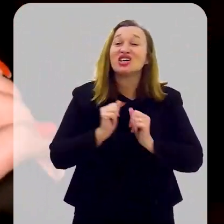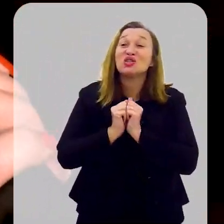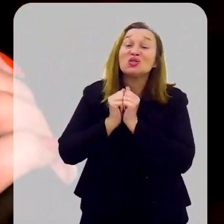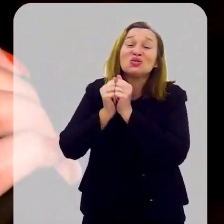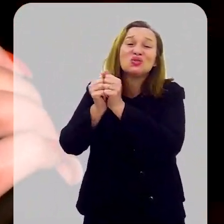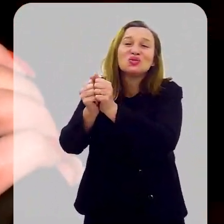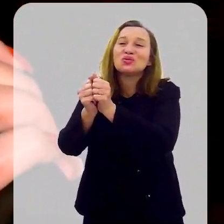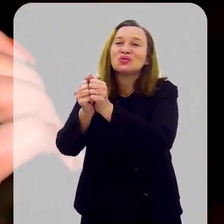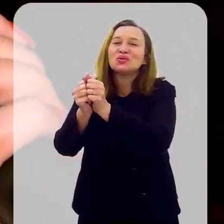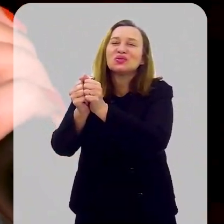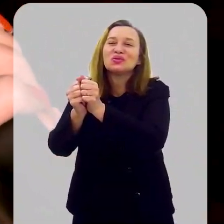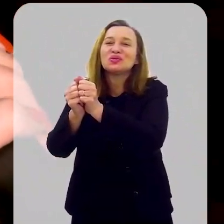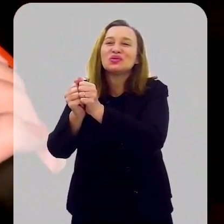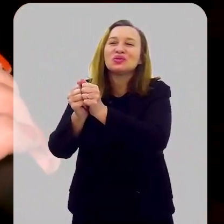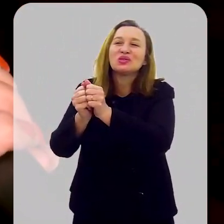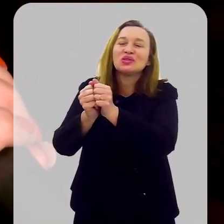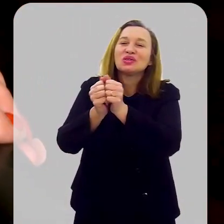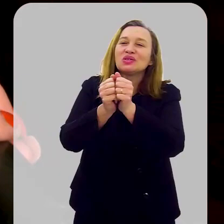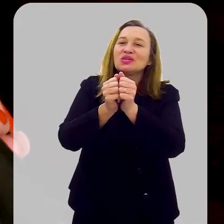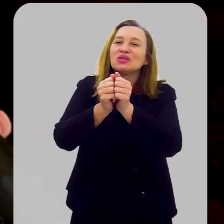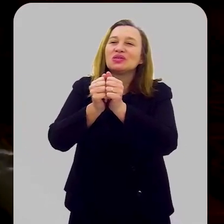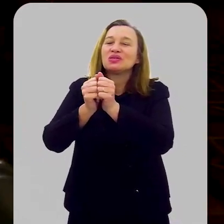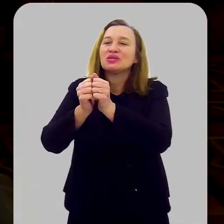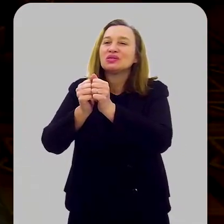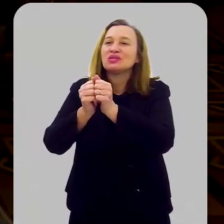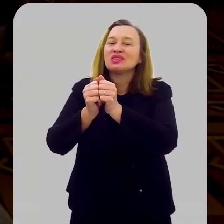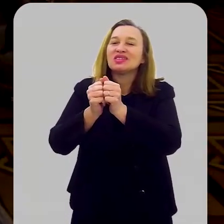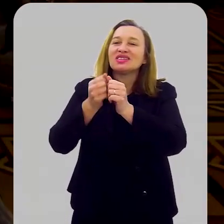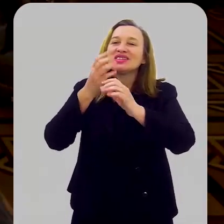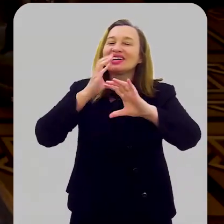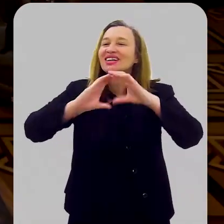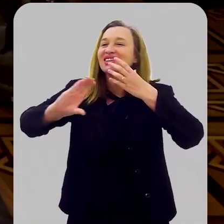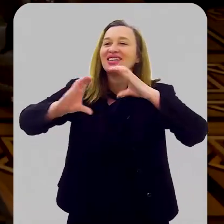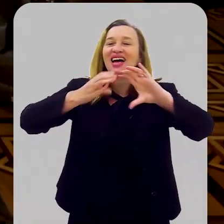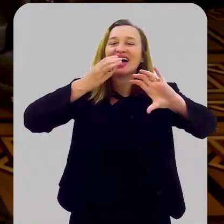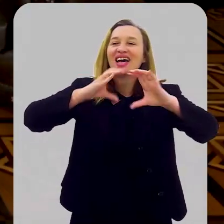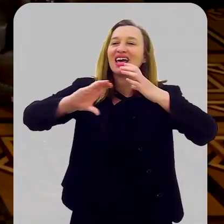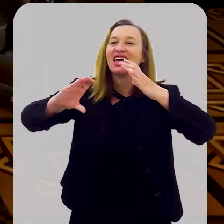E com ele cantarei numa só